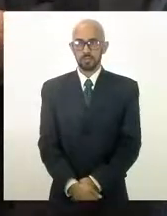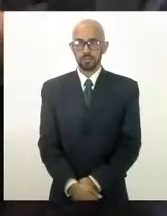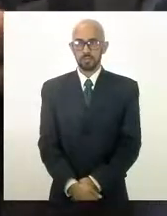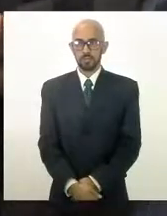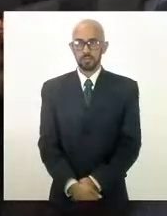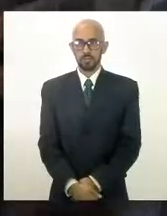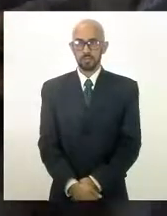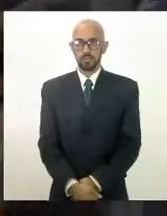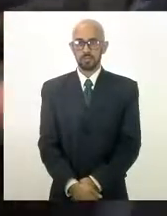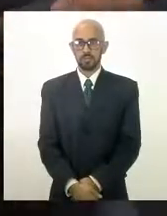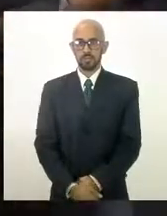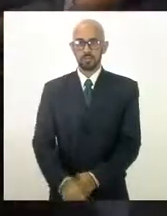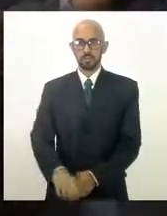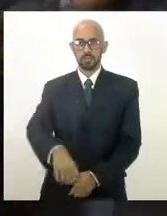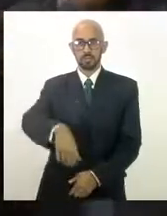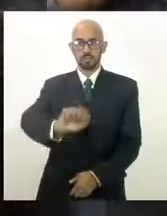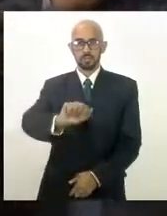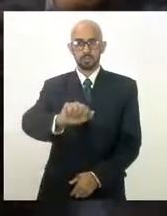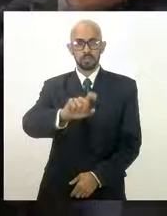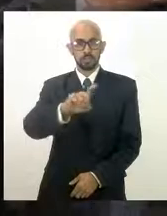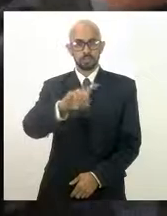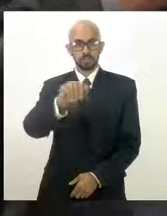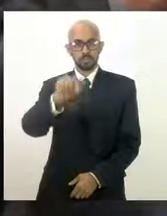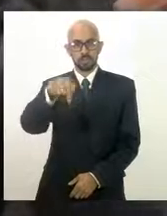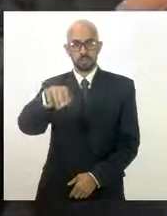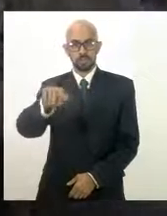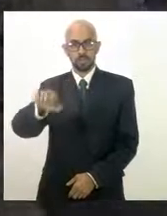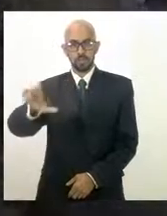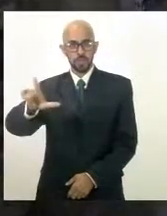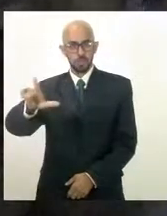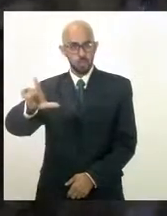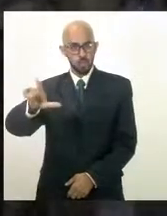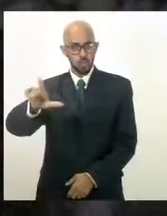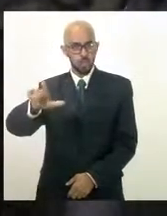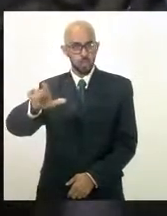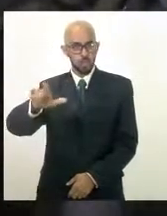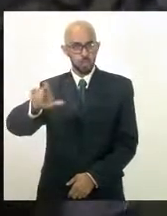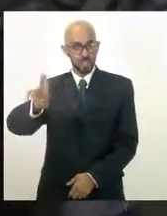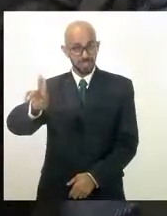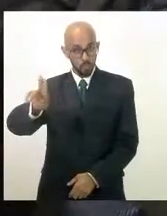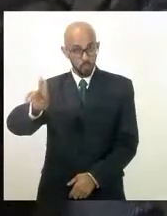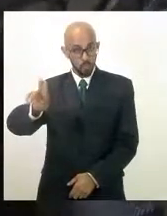deputado André Lazzaroni, Zaqueu está aí. Zaqueu Teixeira.